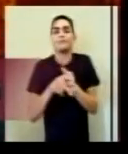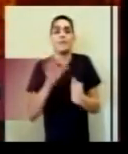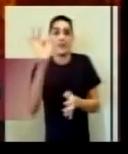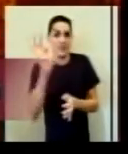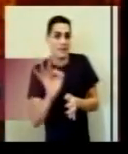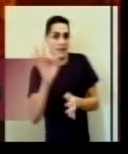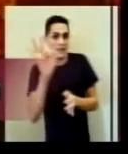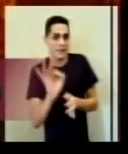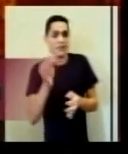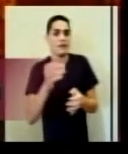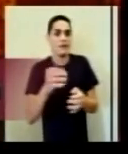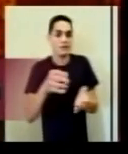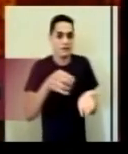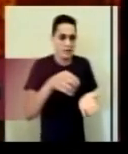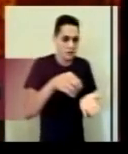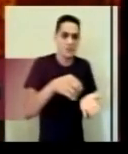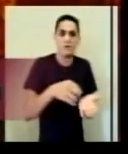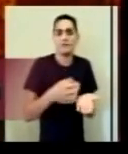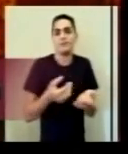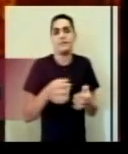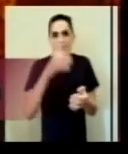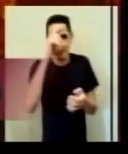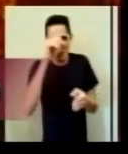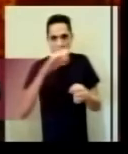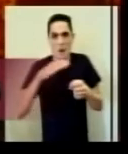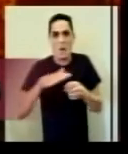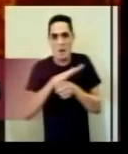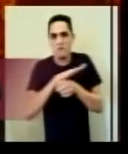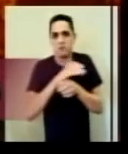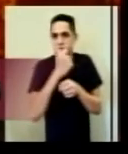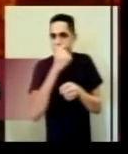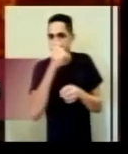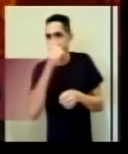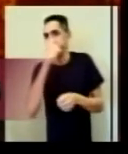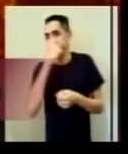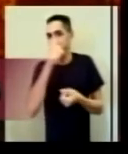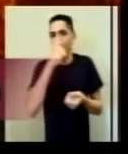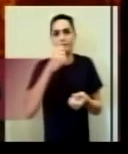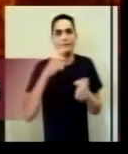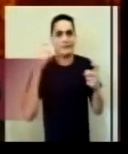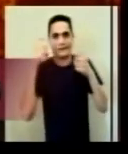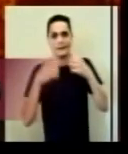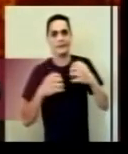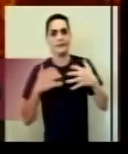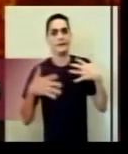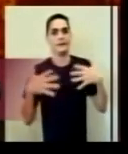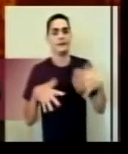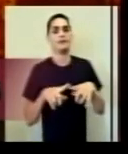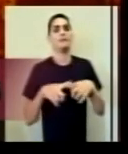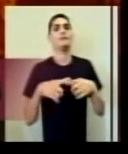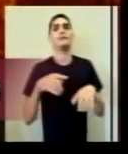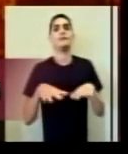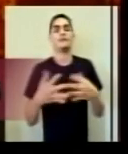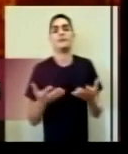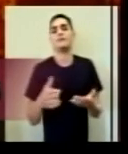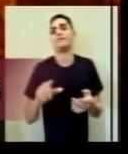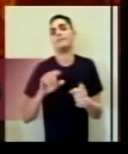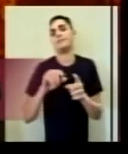se preocupou muito em virtude da taxa de ocupação hospitalar, que nós